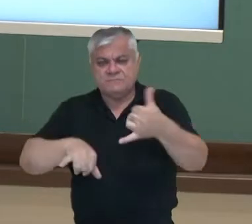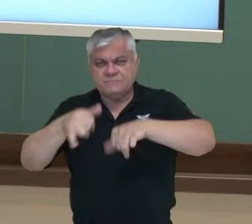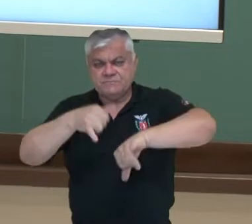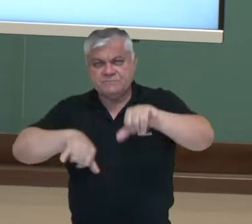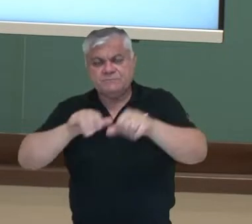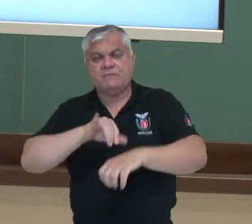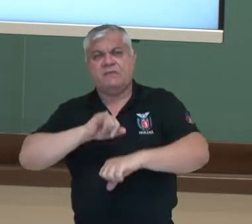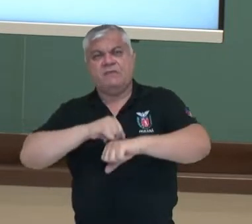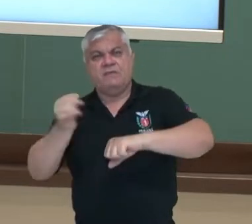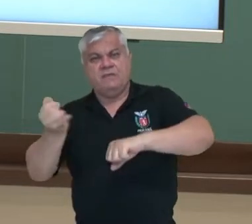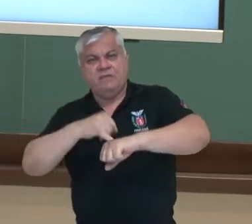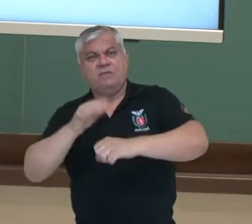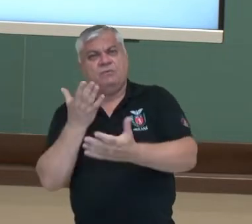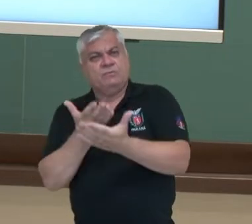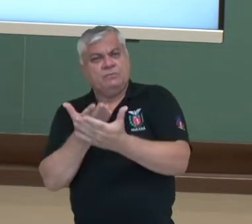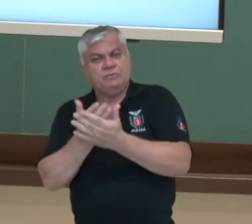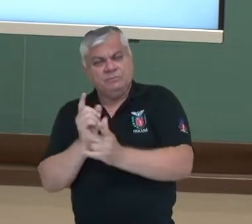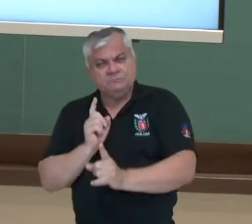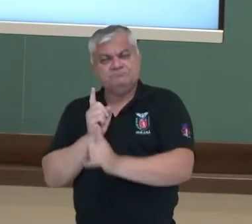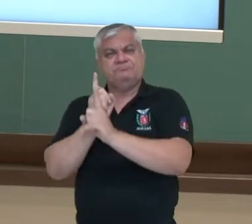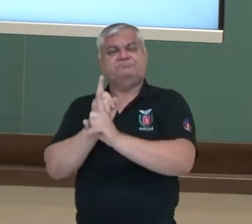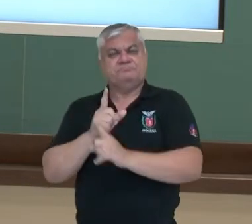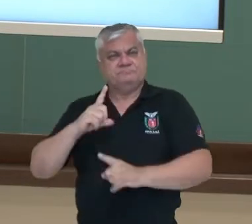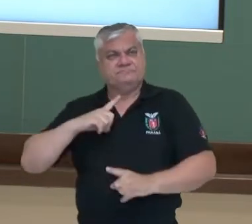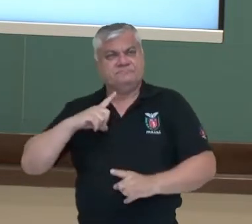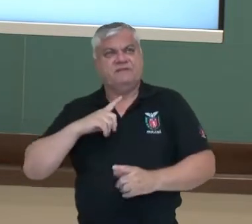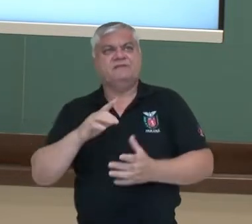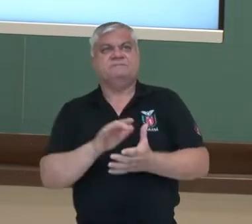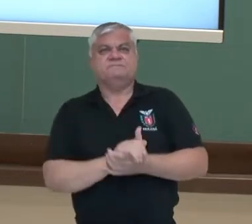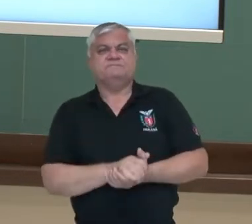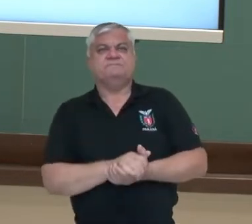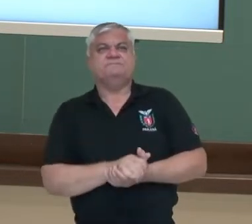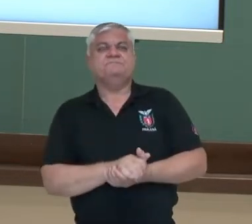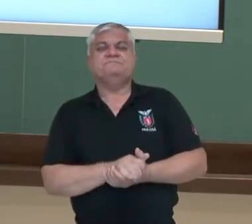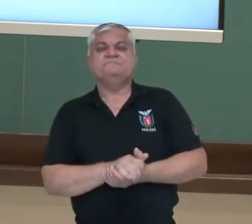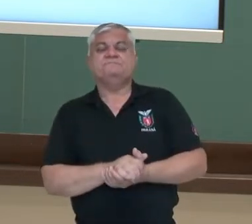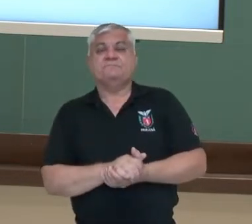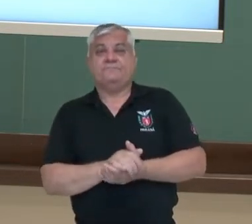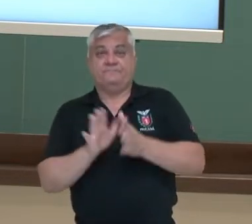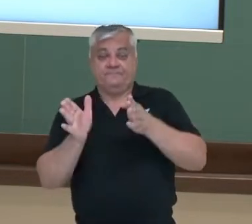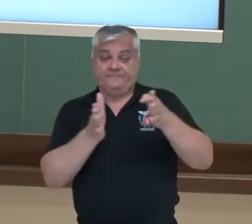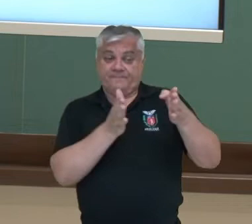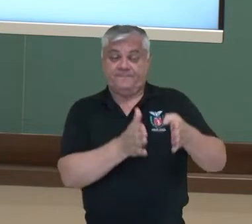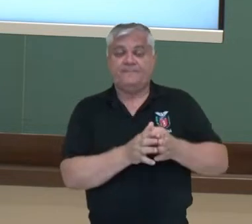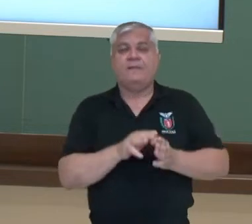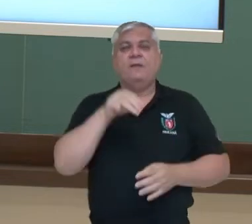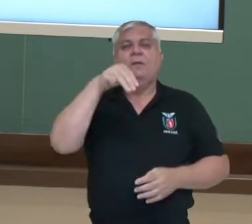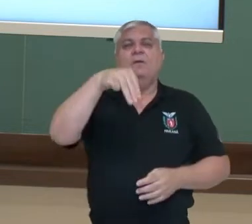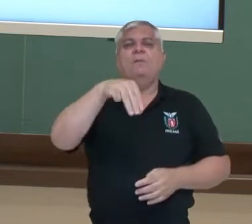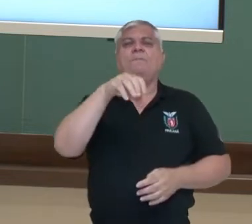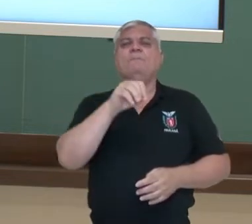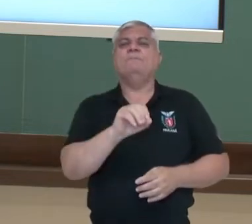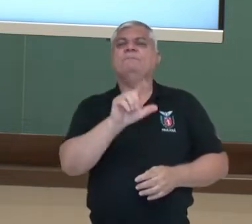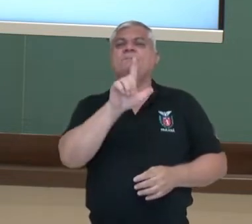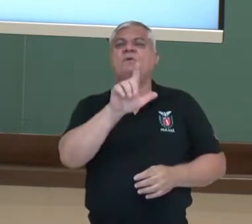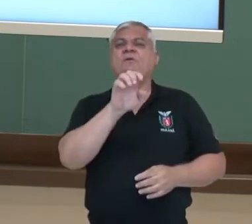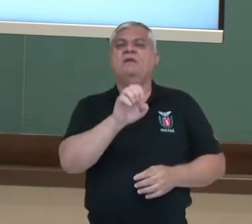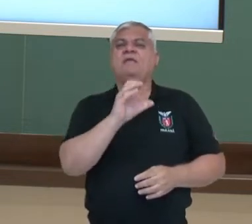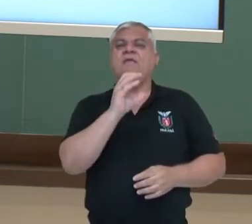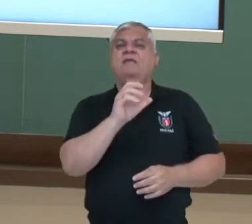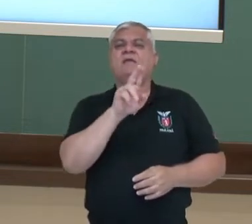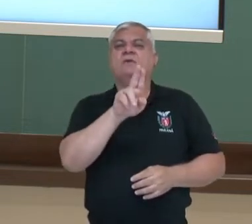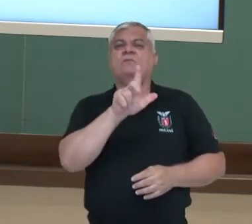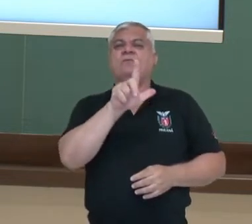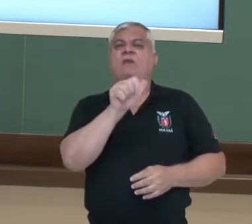encontradas nos estudos das reações orgânicas. As reações químicas orgânicas